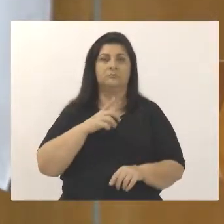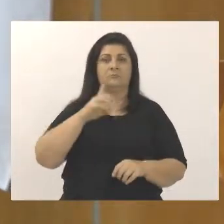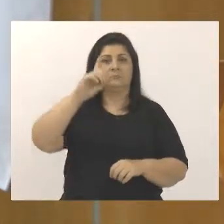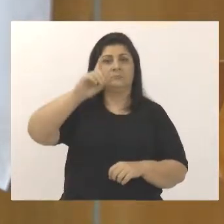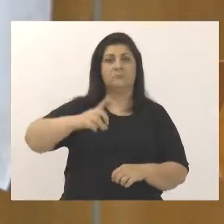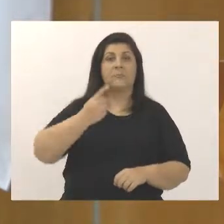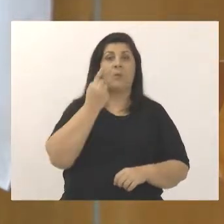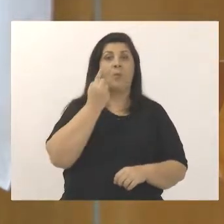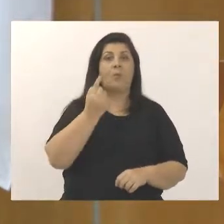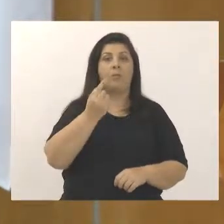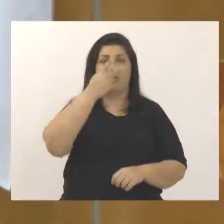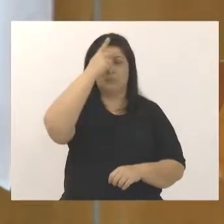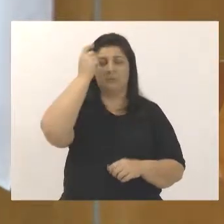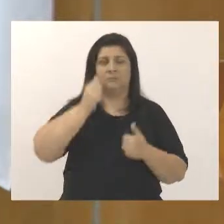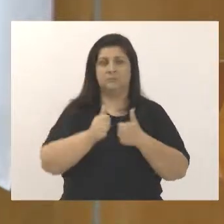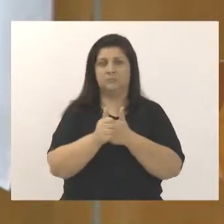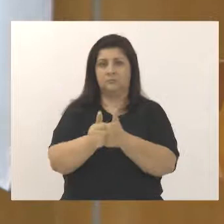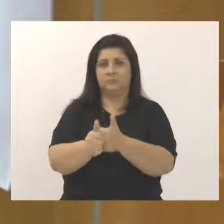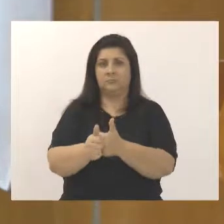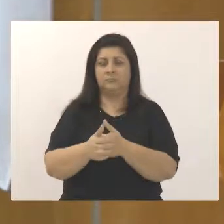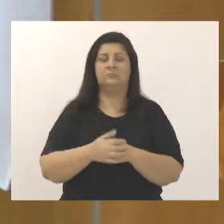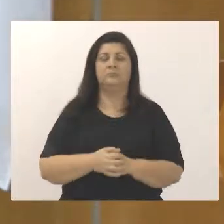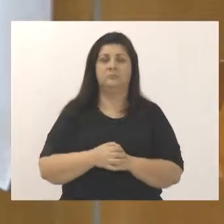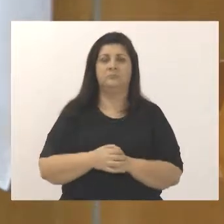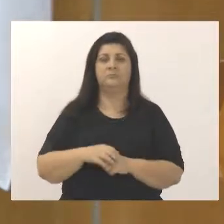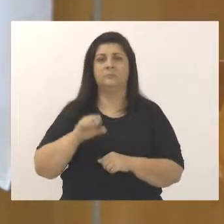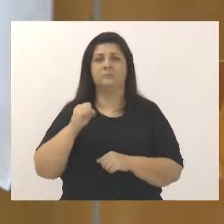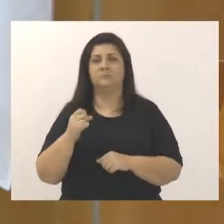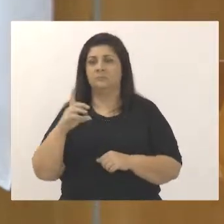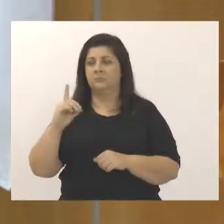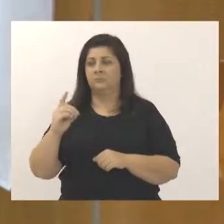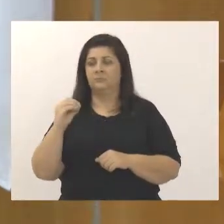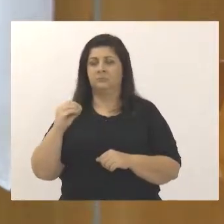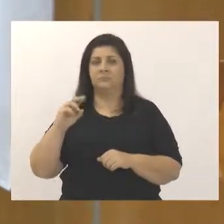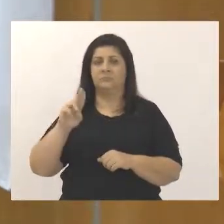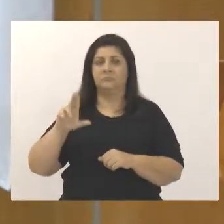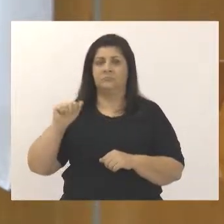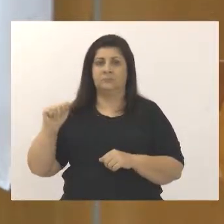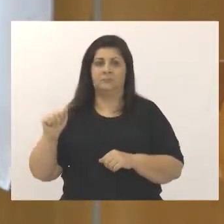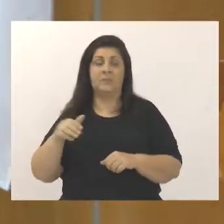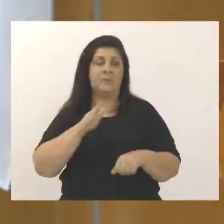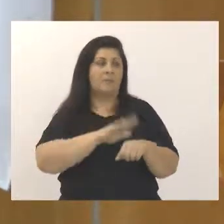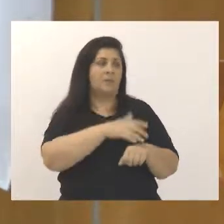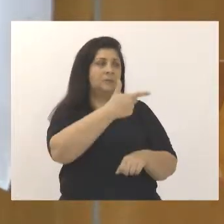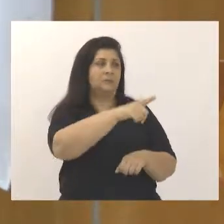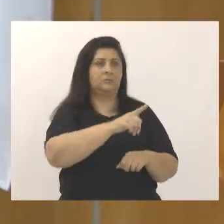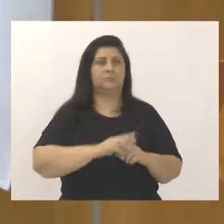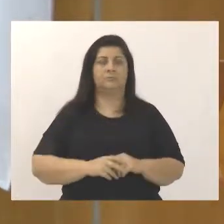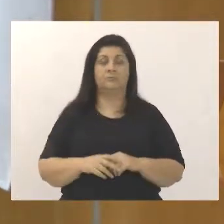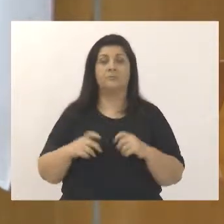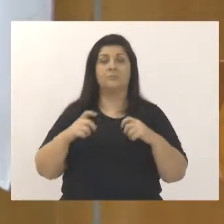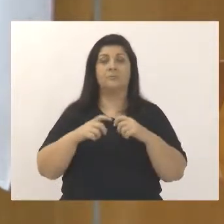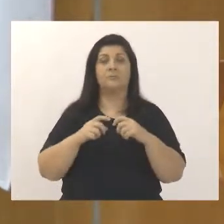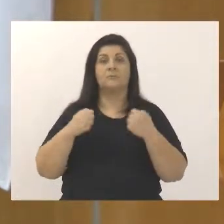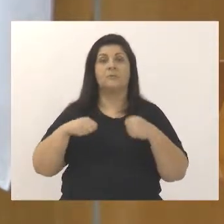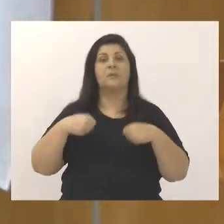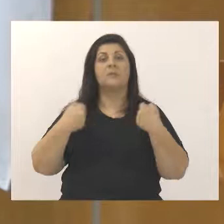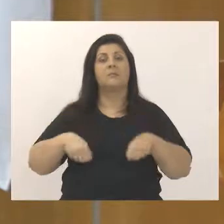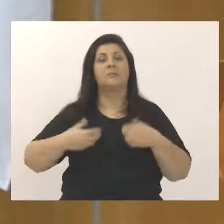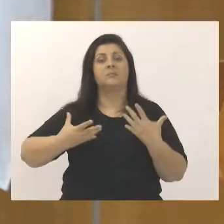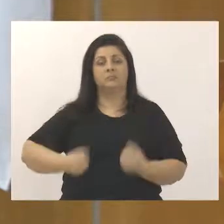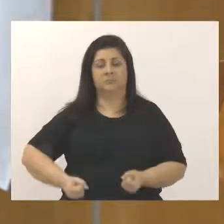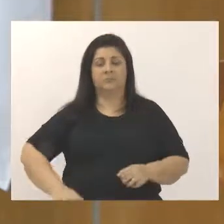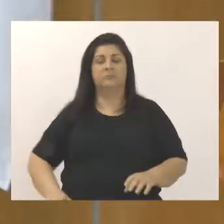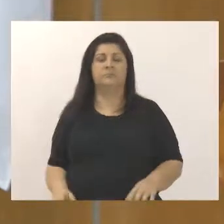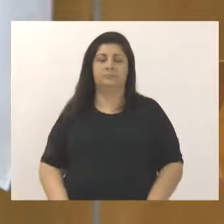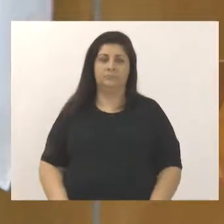acompanhante. Então, se for mais de um acompanhante, no caso, se for a doula, terá que ter o consentimento do médico. Então, e